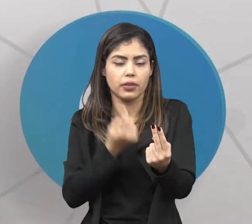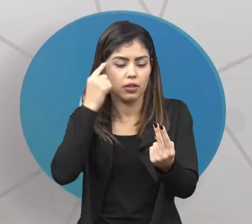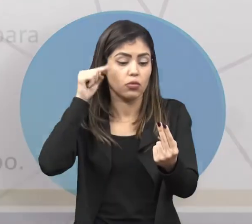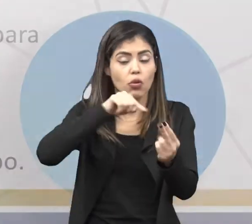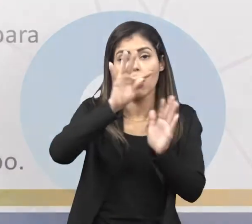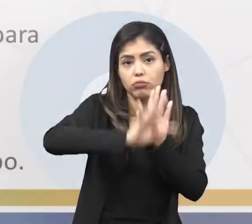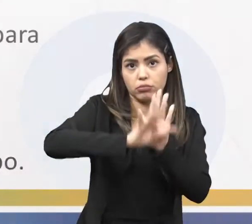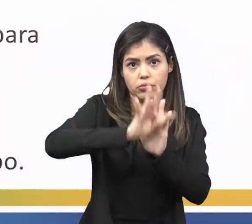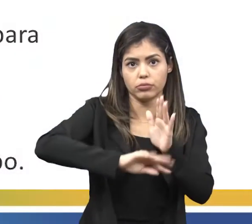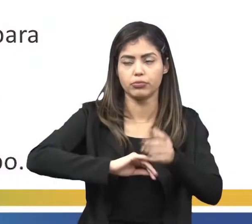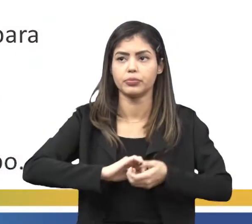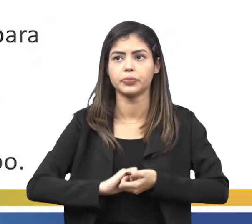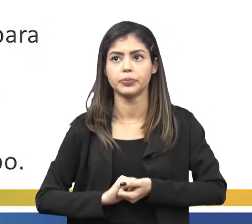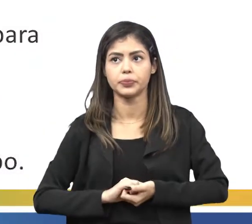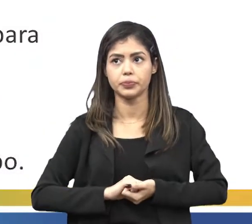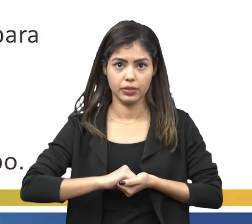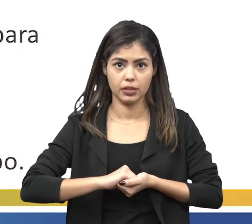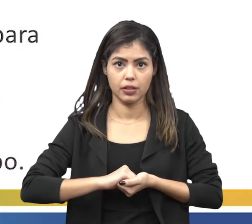chegou.